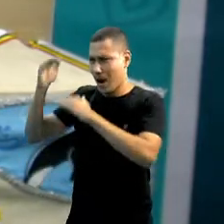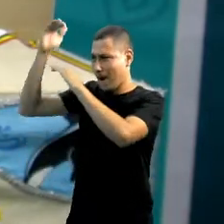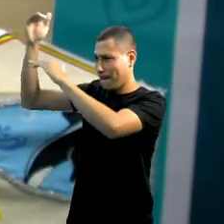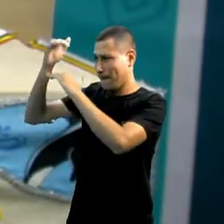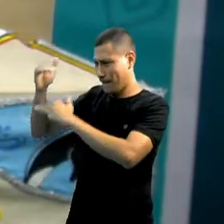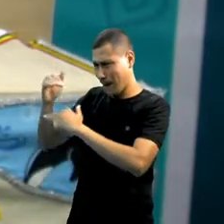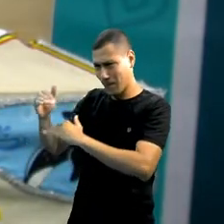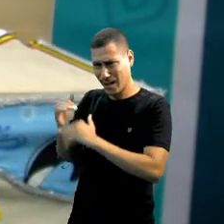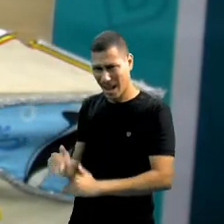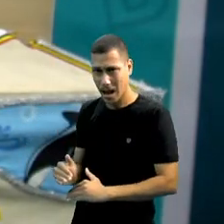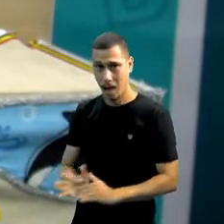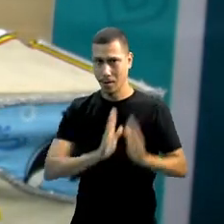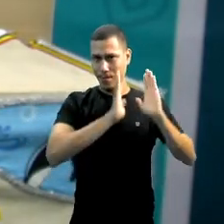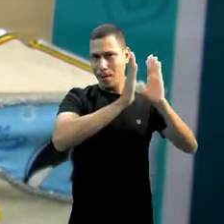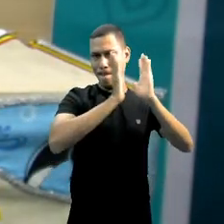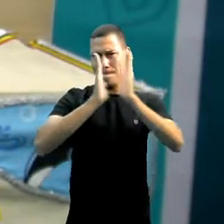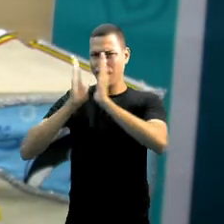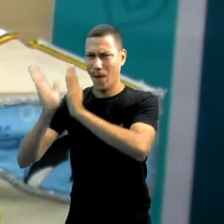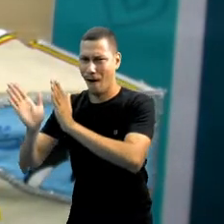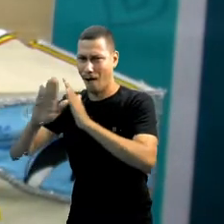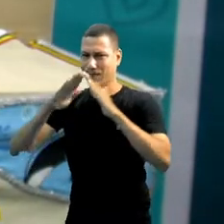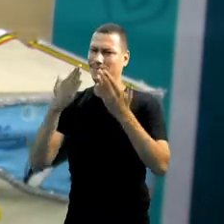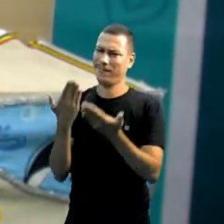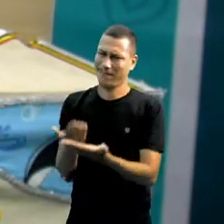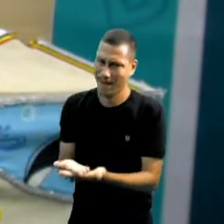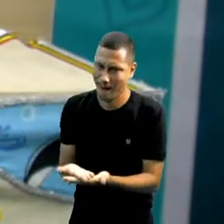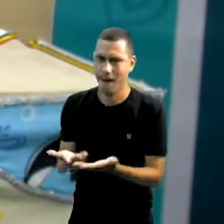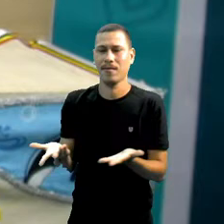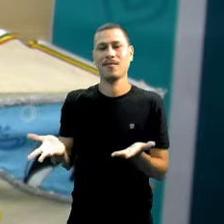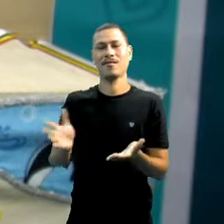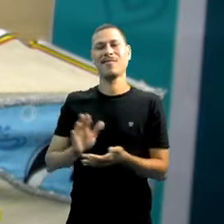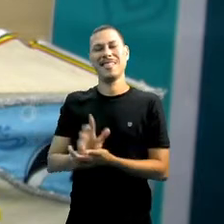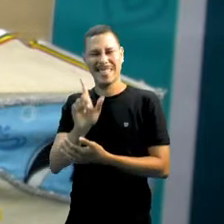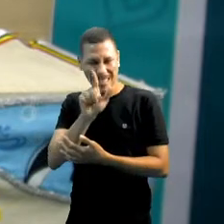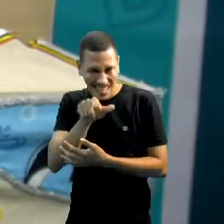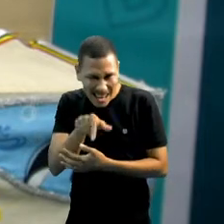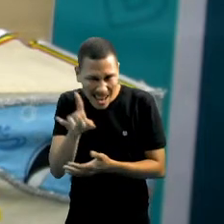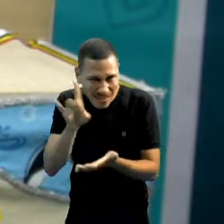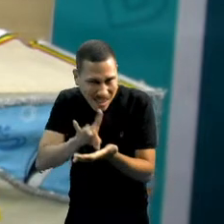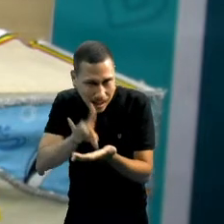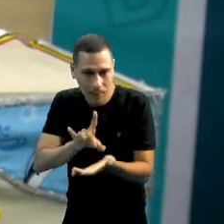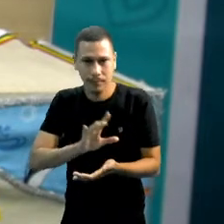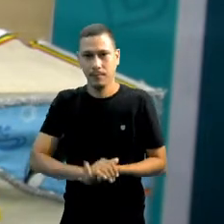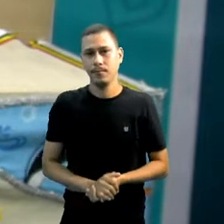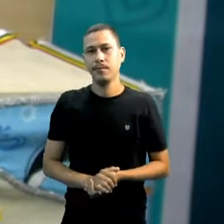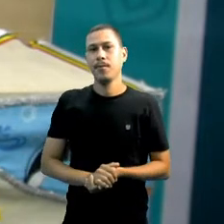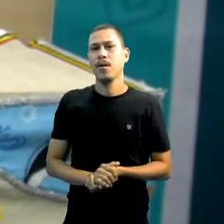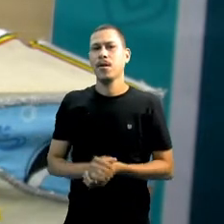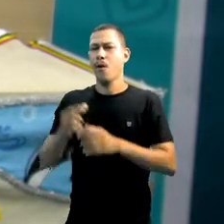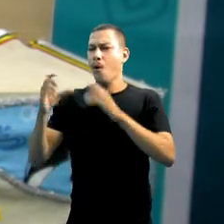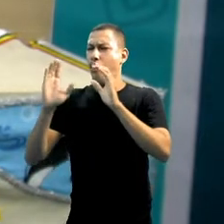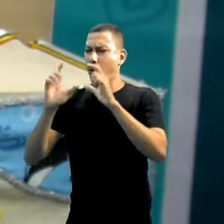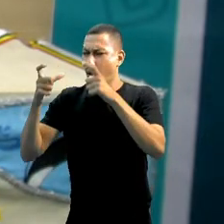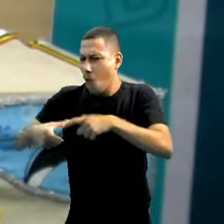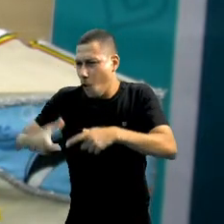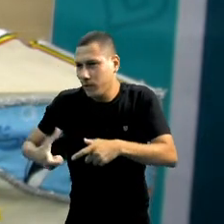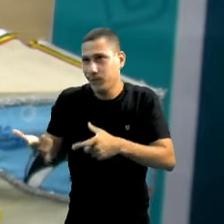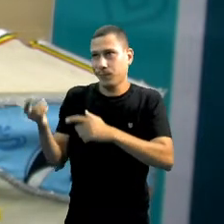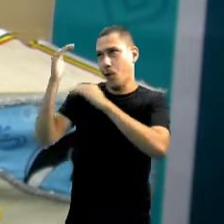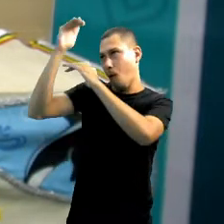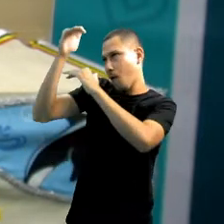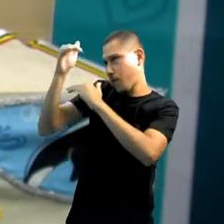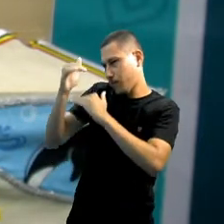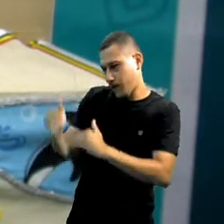da biblioteca. Isso mesmo. Ele estava na biblioteca